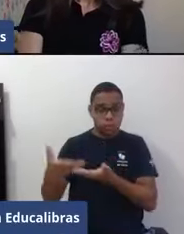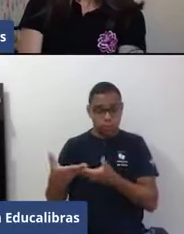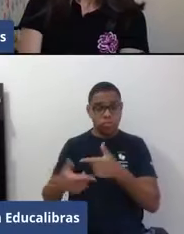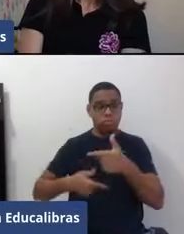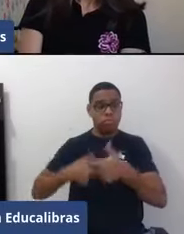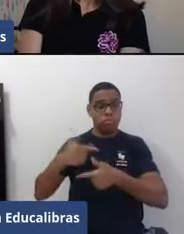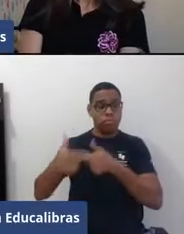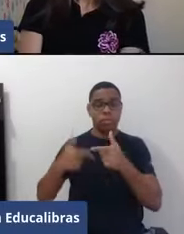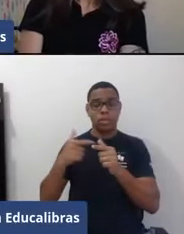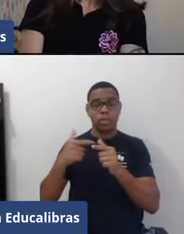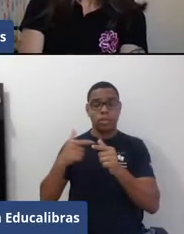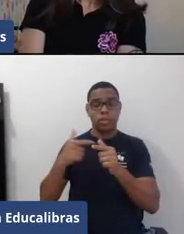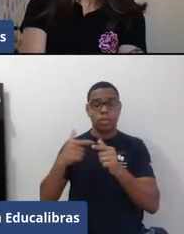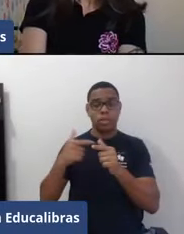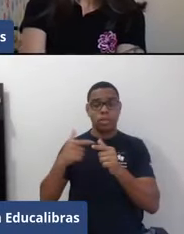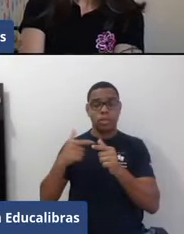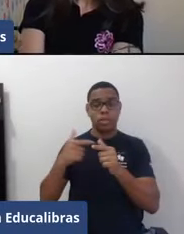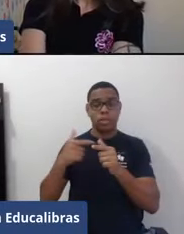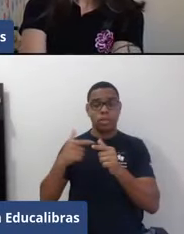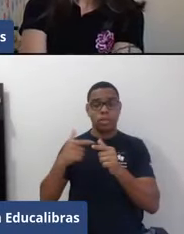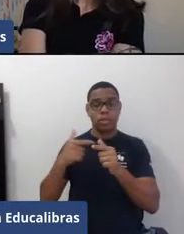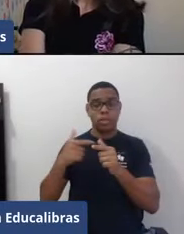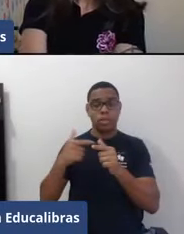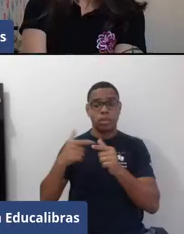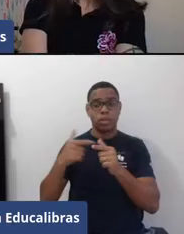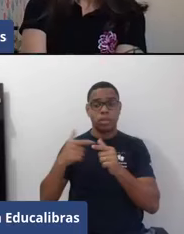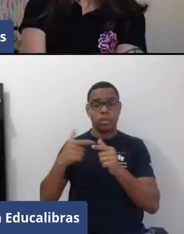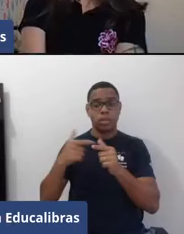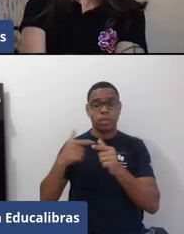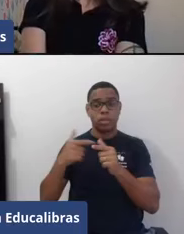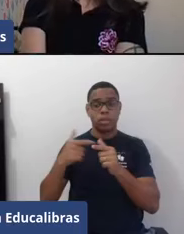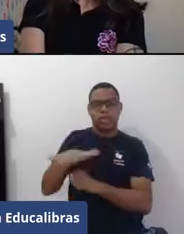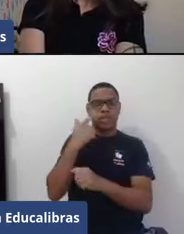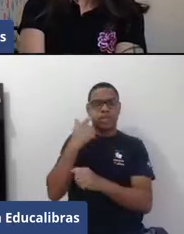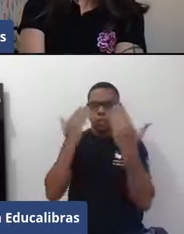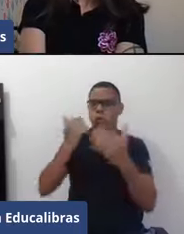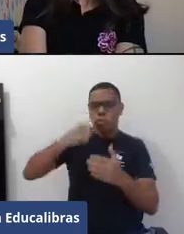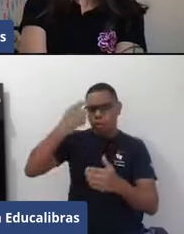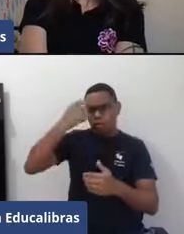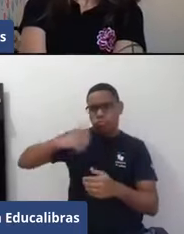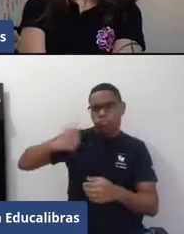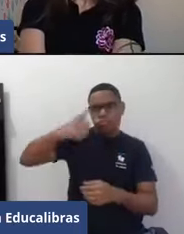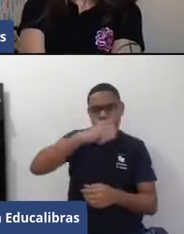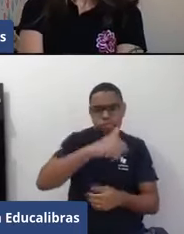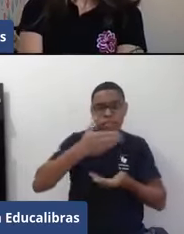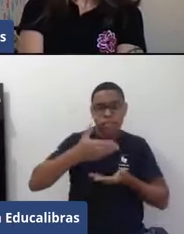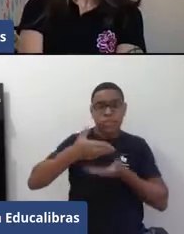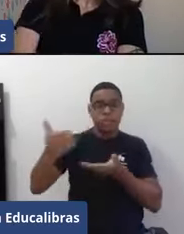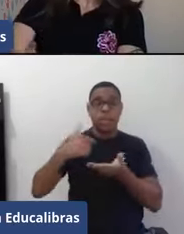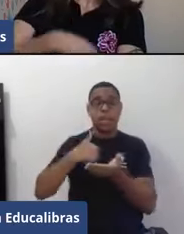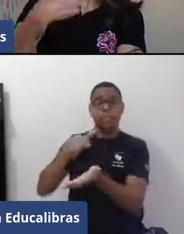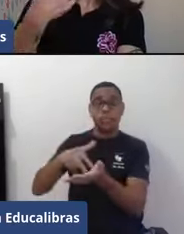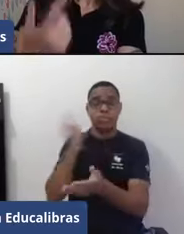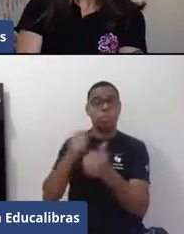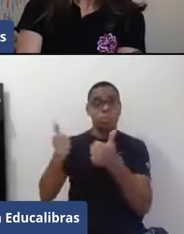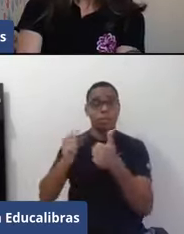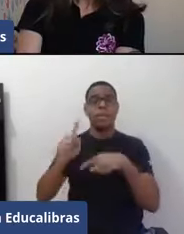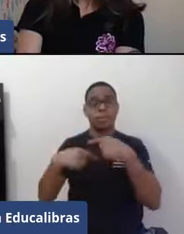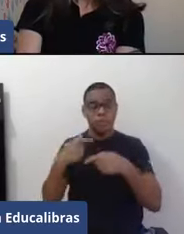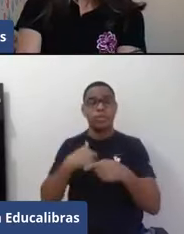com os atletas, para desenvolver um protocolo de avaliação psicológica dos atletas. E deu tão certo que depois ele me chamou para trabalhar com basquete em